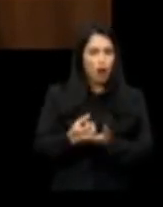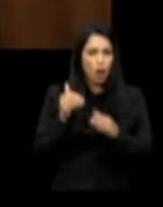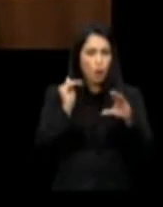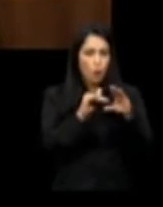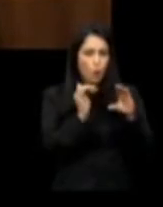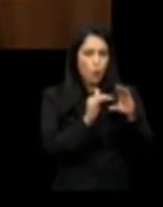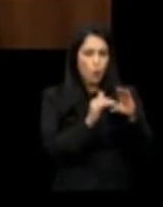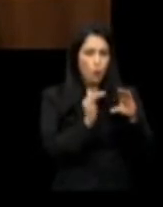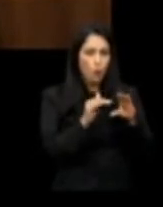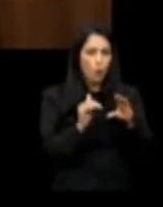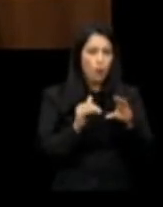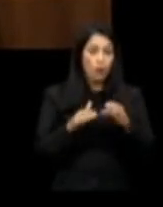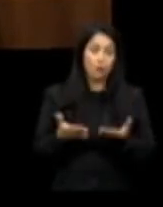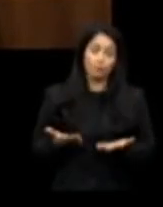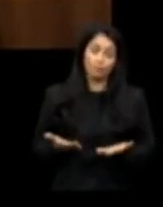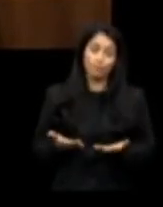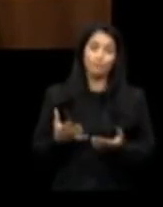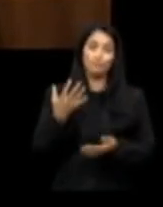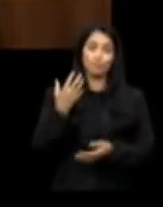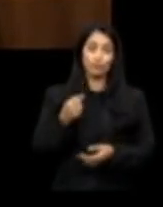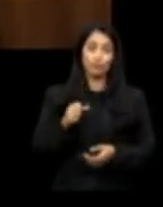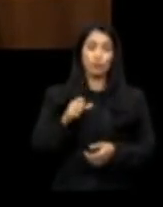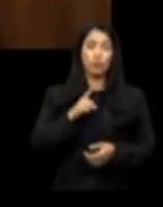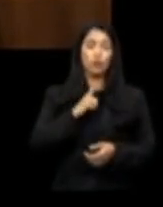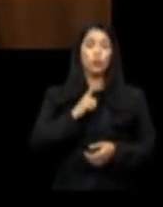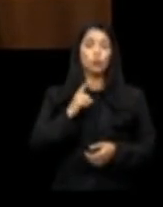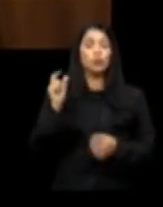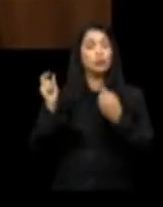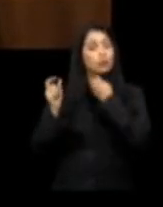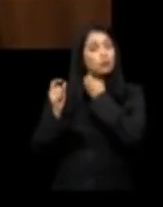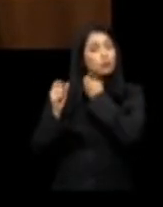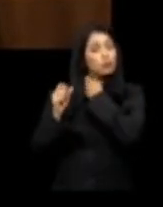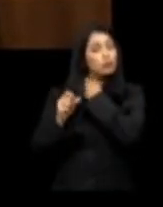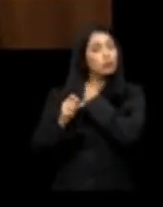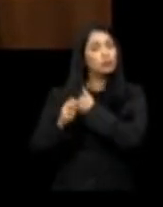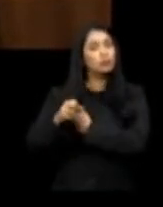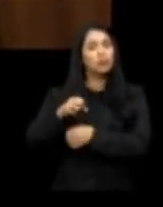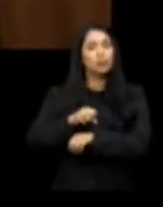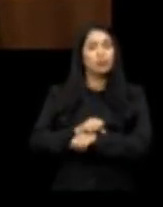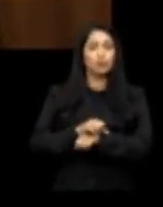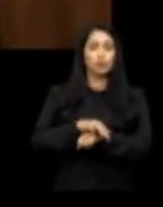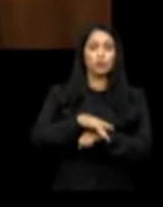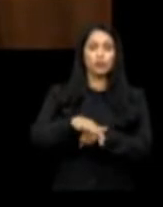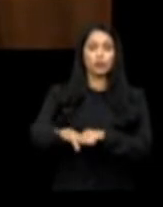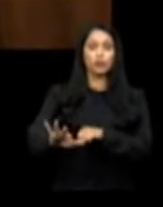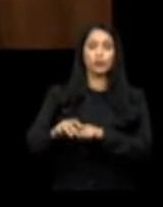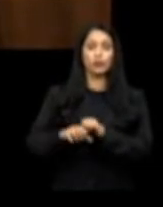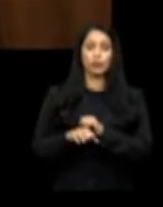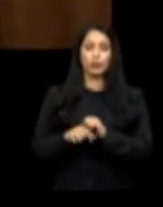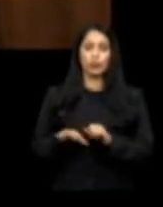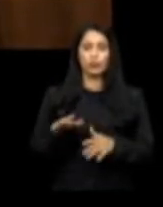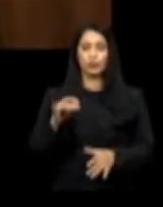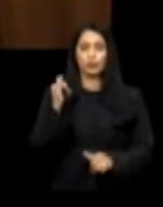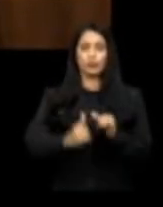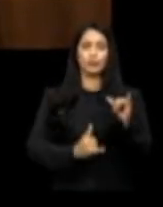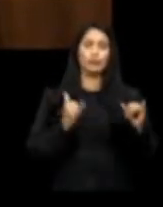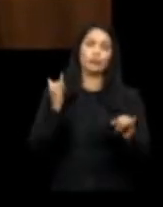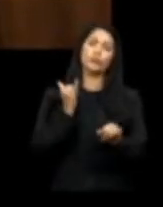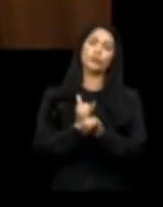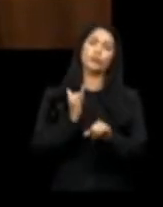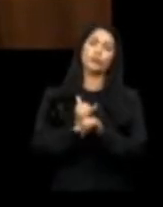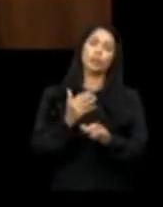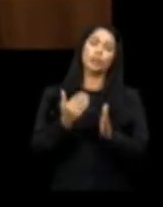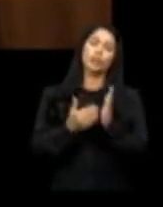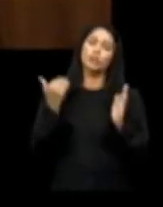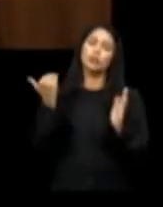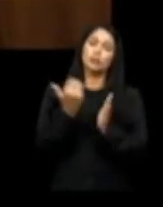armazenamento e processamento de dados pessoais, a intensificação do fluxo comunicacional na internet aumenta as